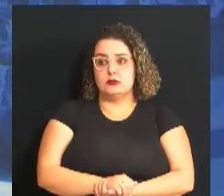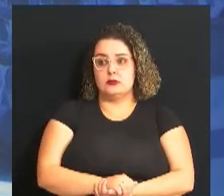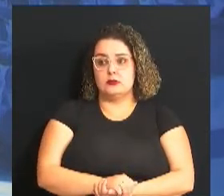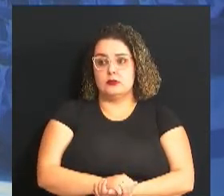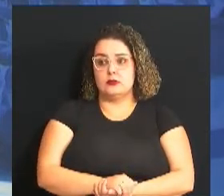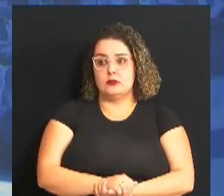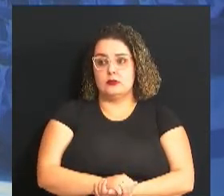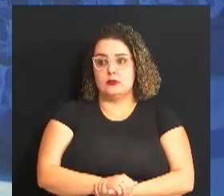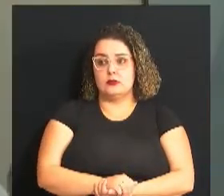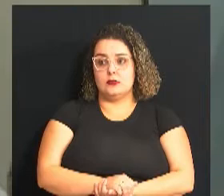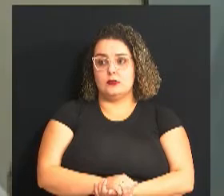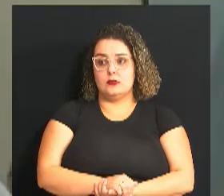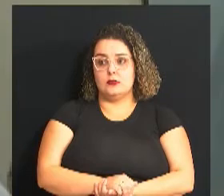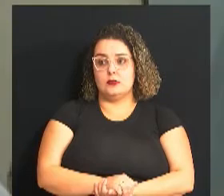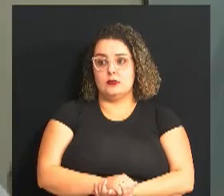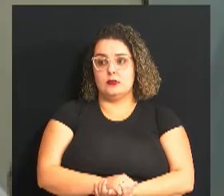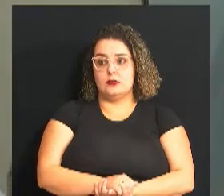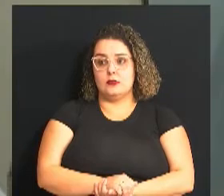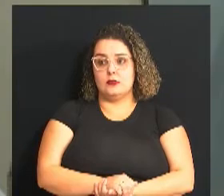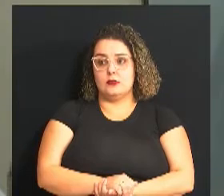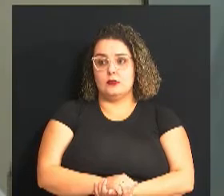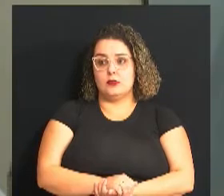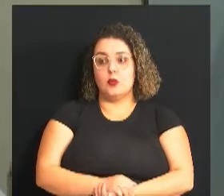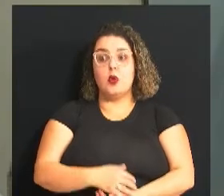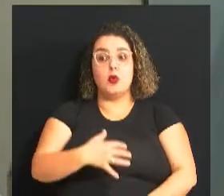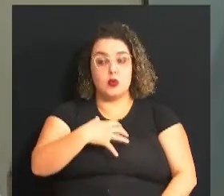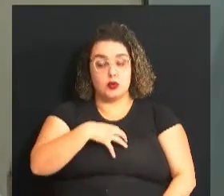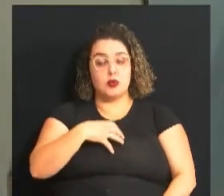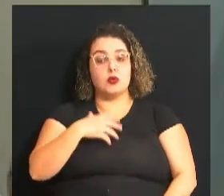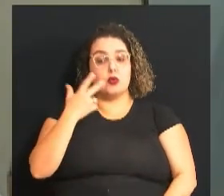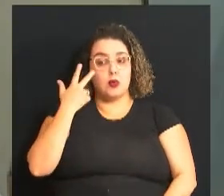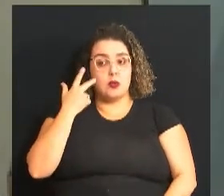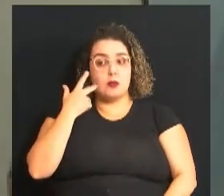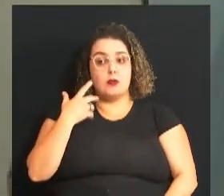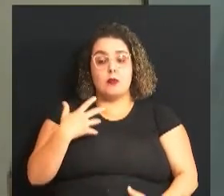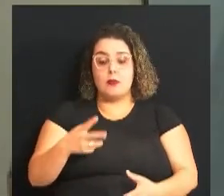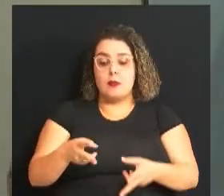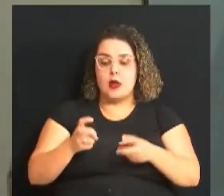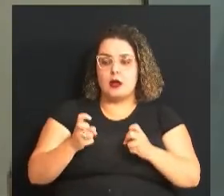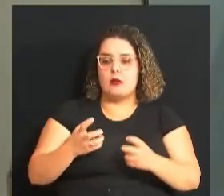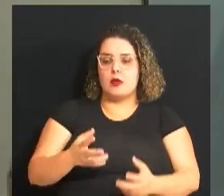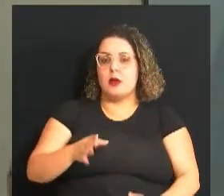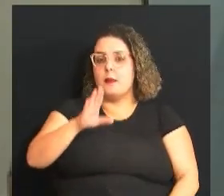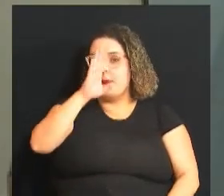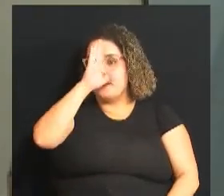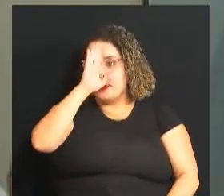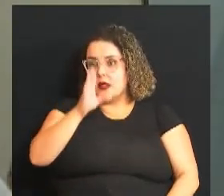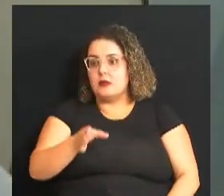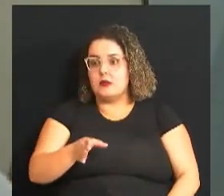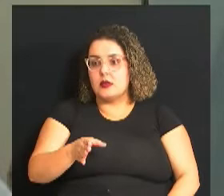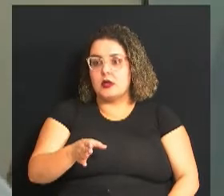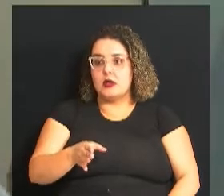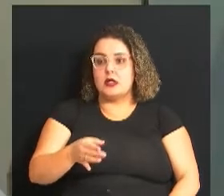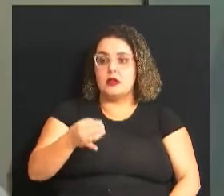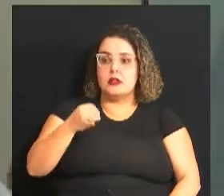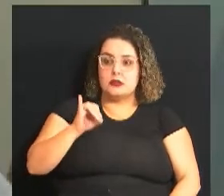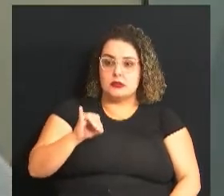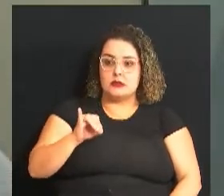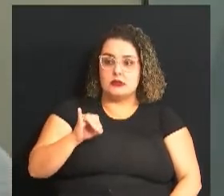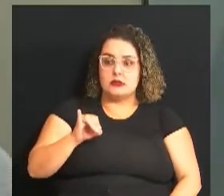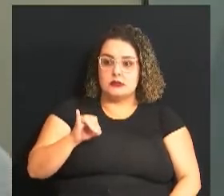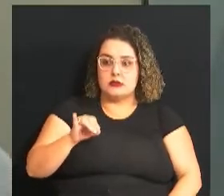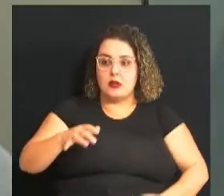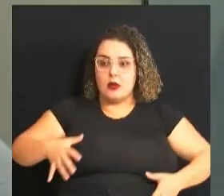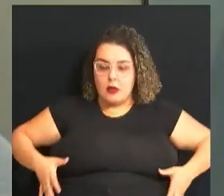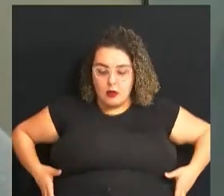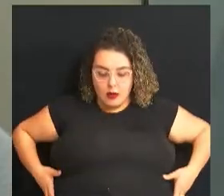O ponto de vista, a forma mais comum do paciente perceber é principalmente se há um aumento do volume